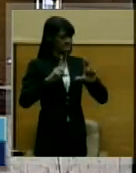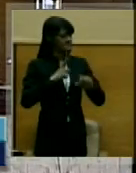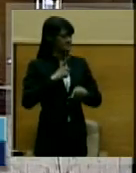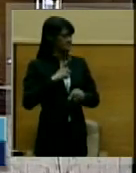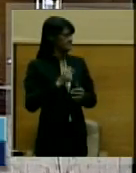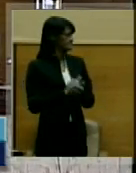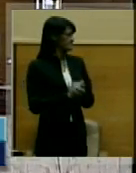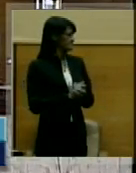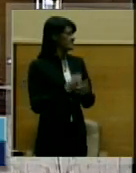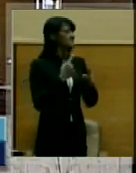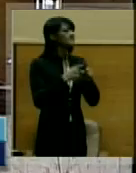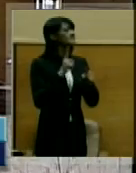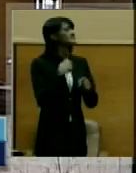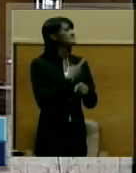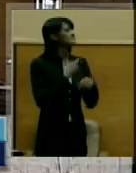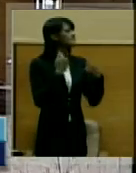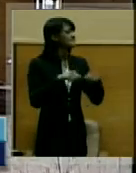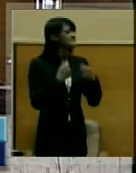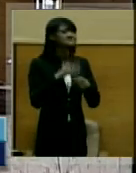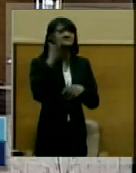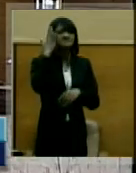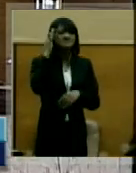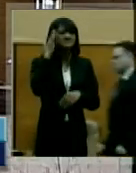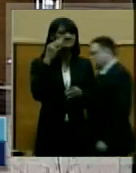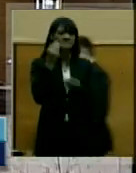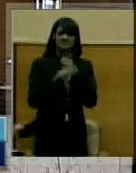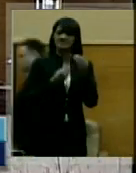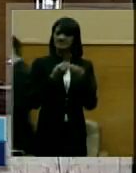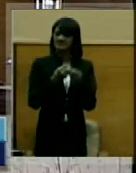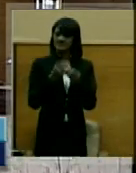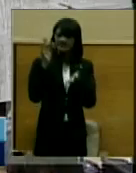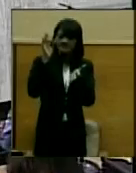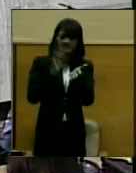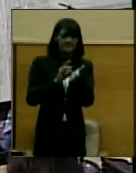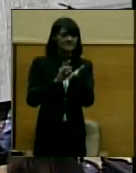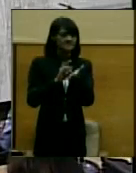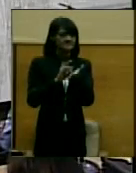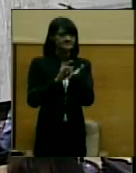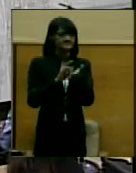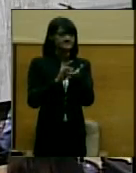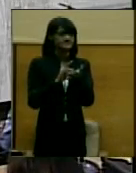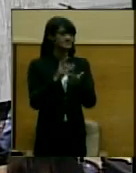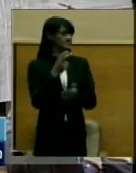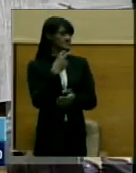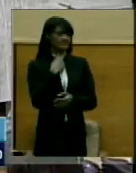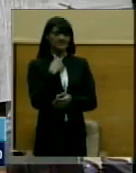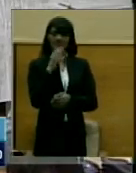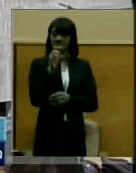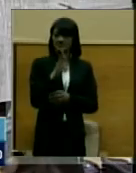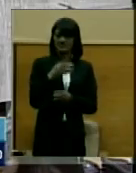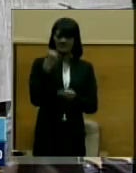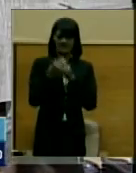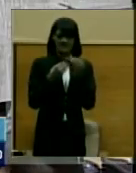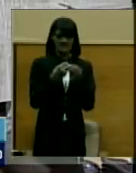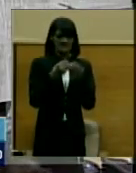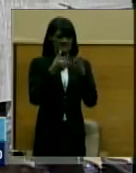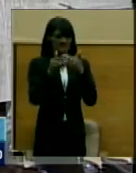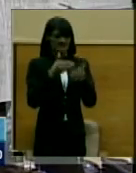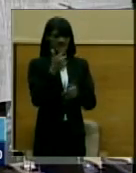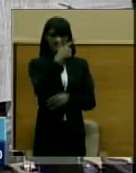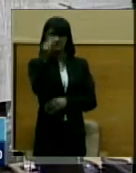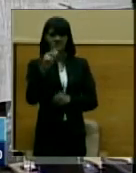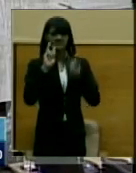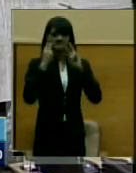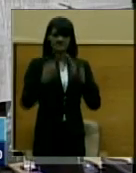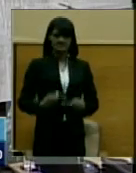Por que precisamos de uma compreensão de adjetivos qualificativos? Não podemos simplesmente sermos vistos como qualquer outro ser